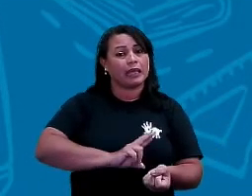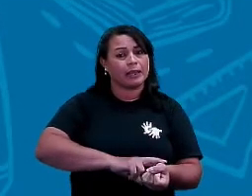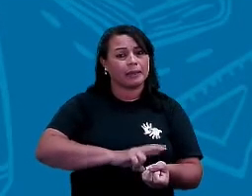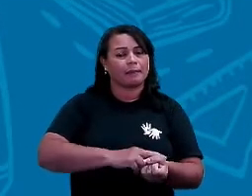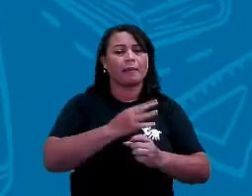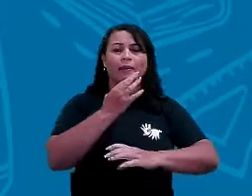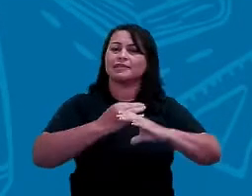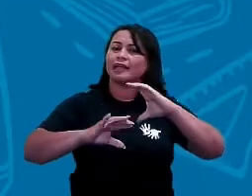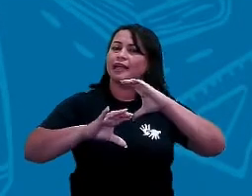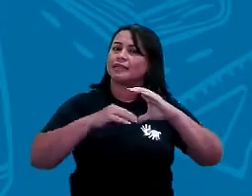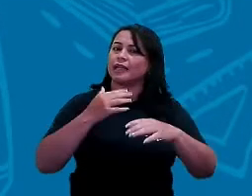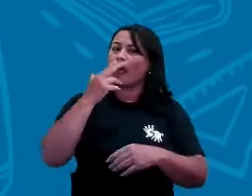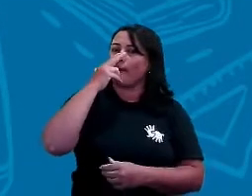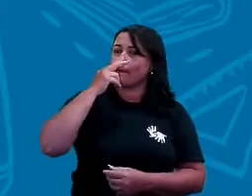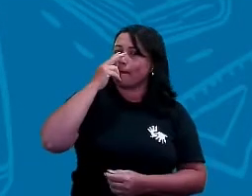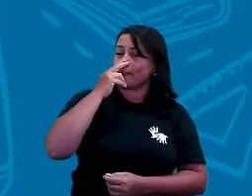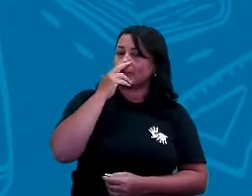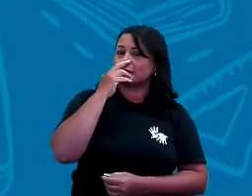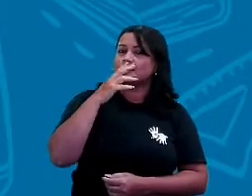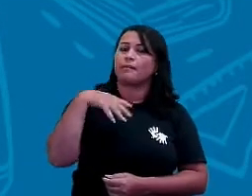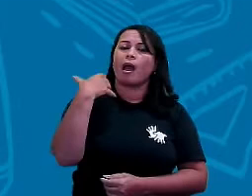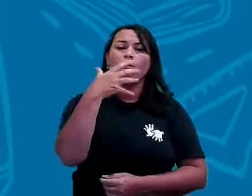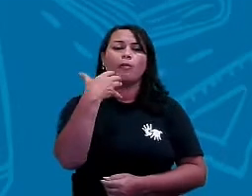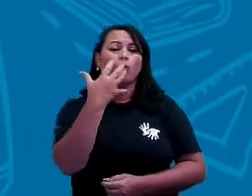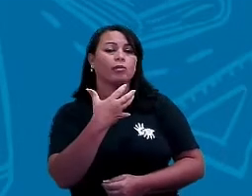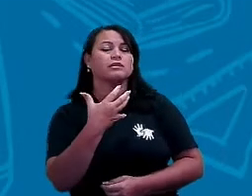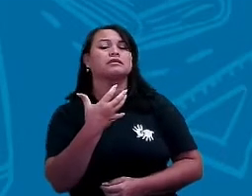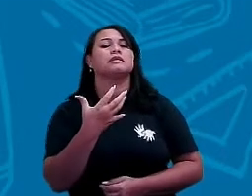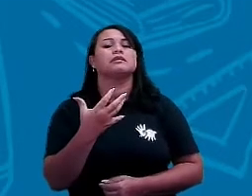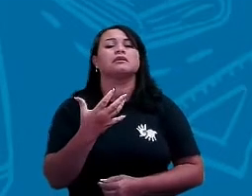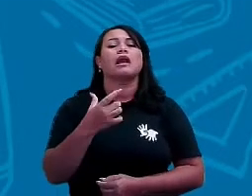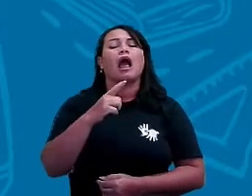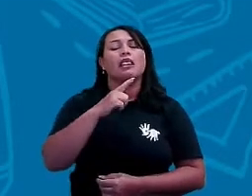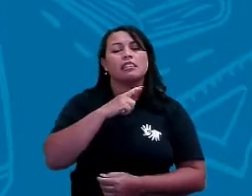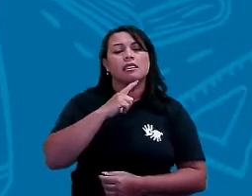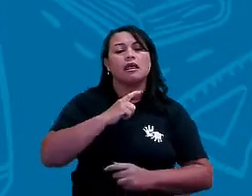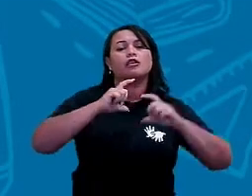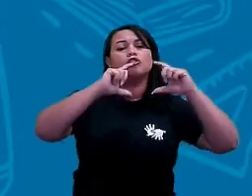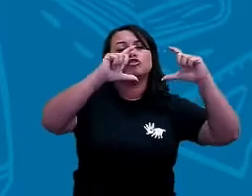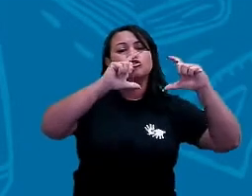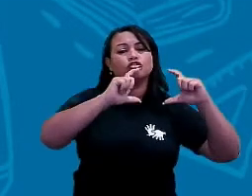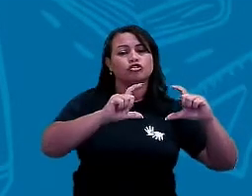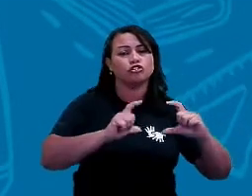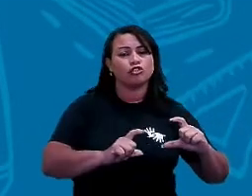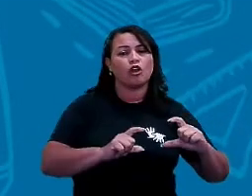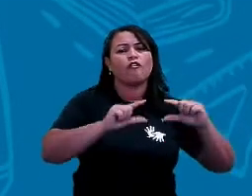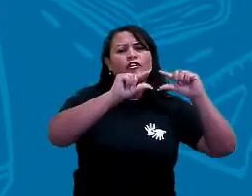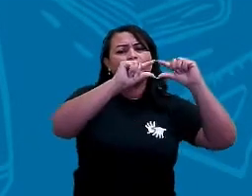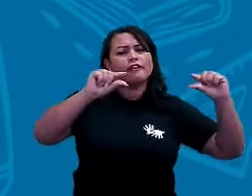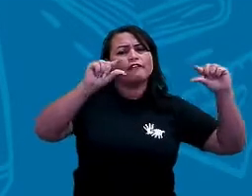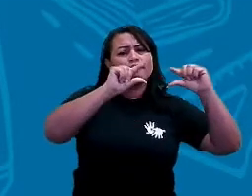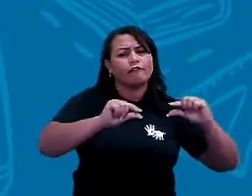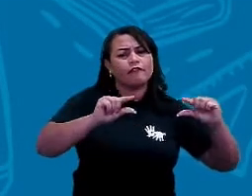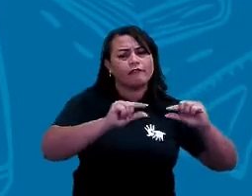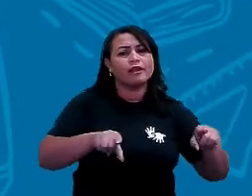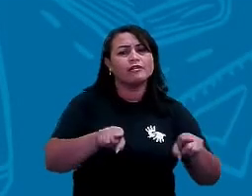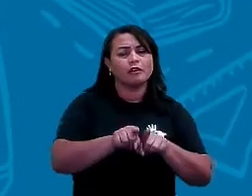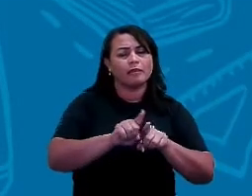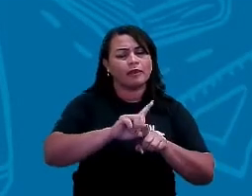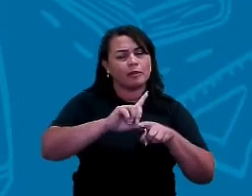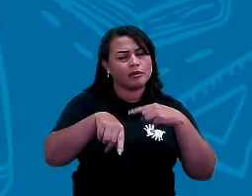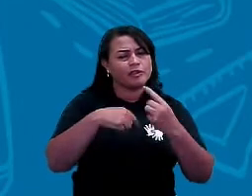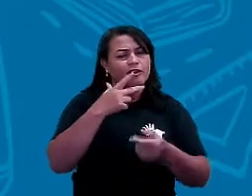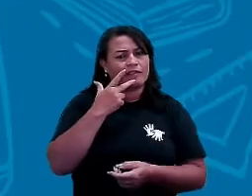com a mesma música. Então, o hino ele é musicado, ele tem estrofes e eles têm versos, que a gente vai falar um